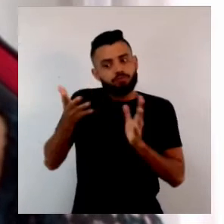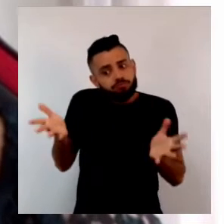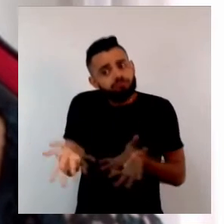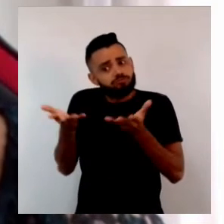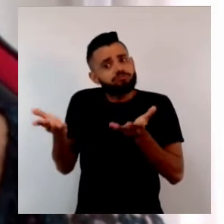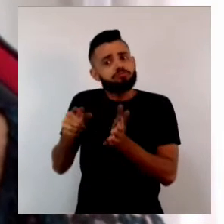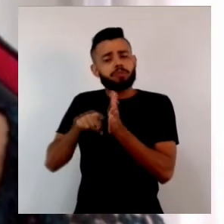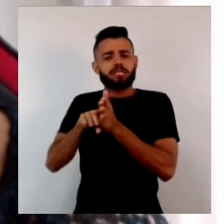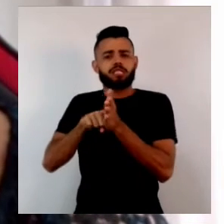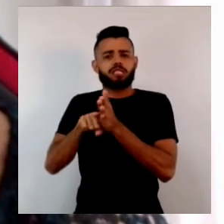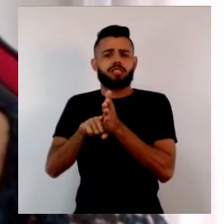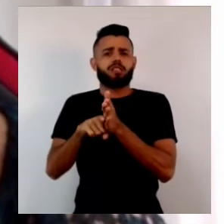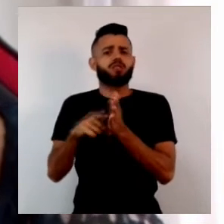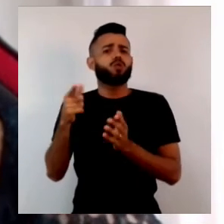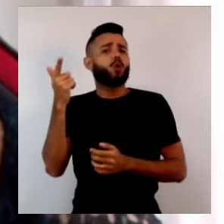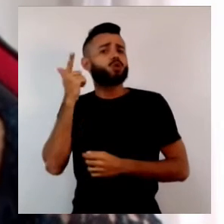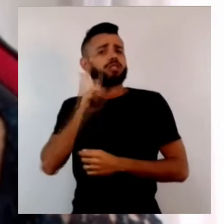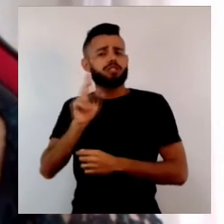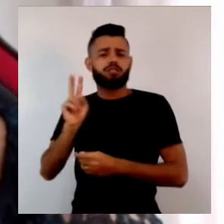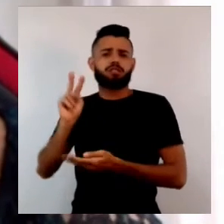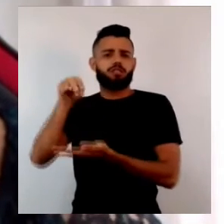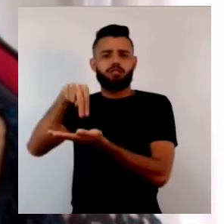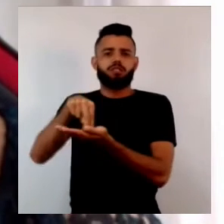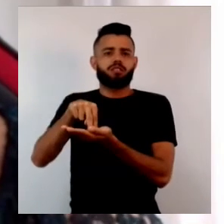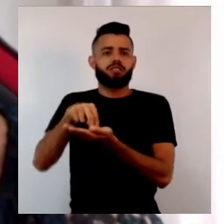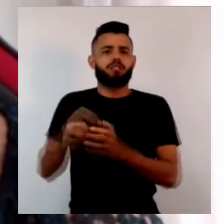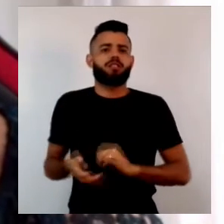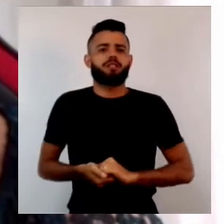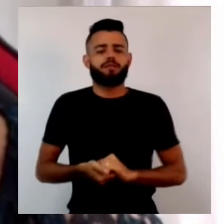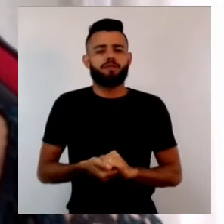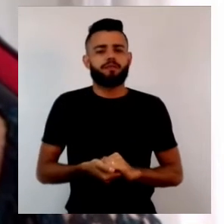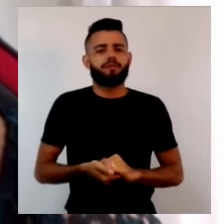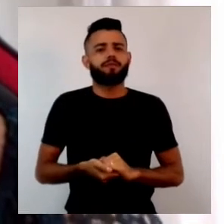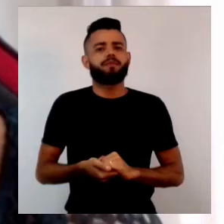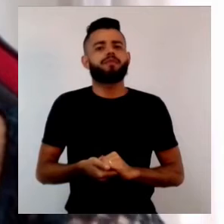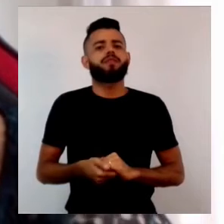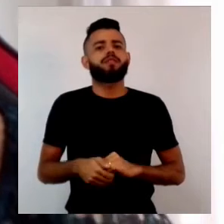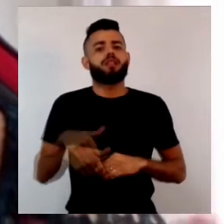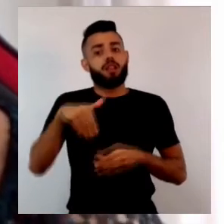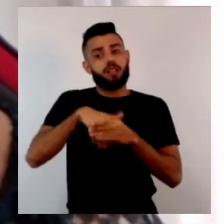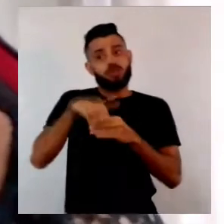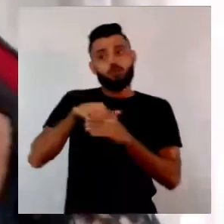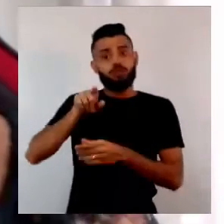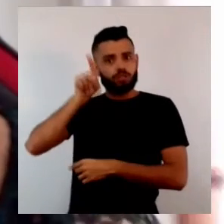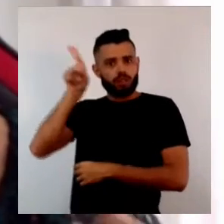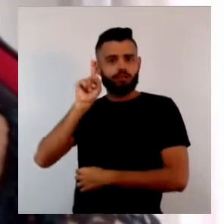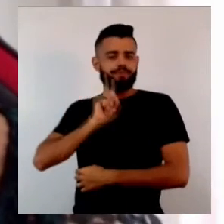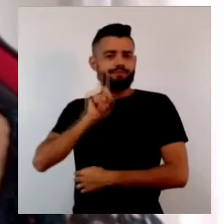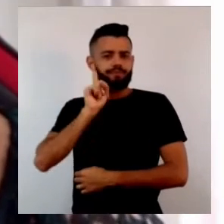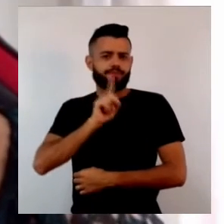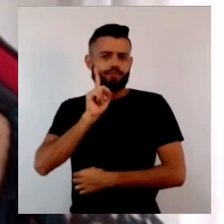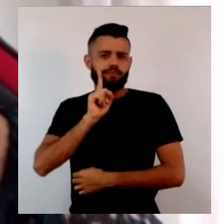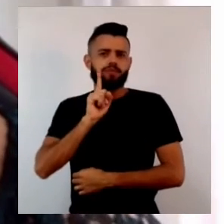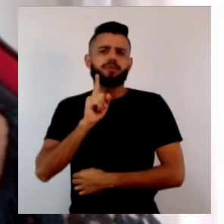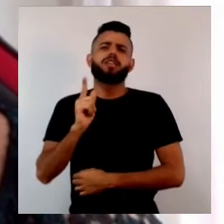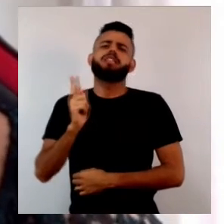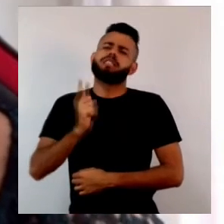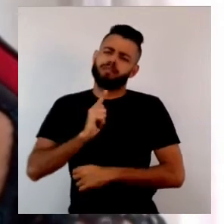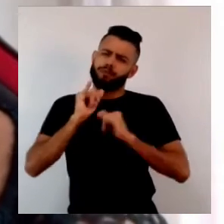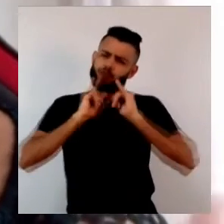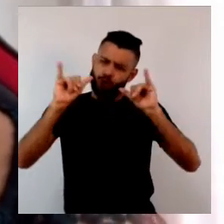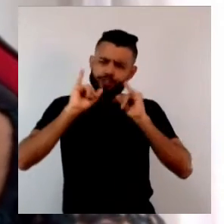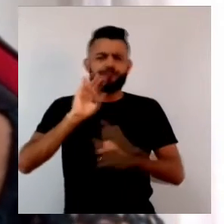capitulado dessa forma. Idem a eleição americana. Houve muita fake news, houve engajamento da fake